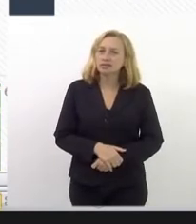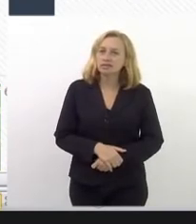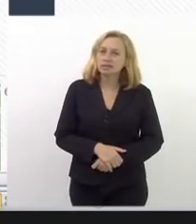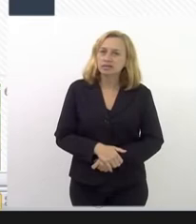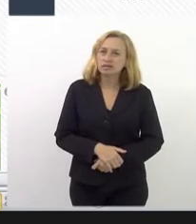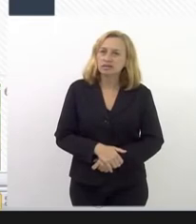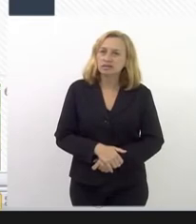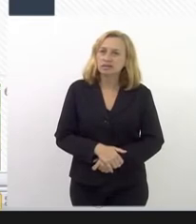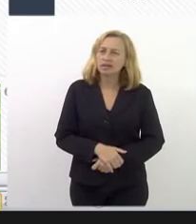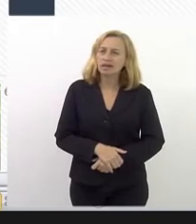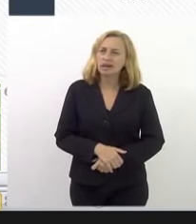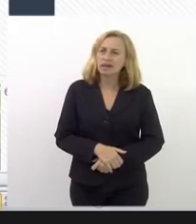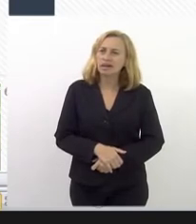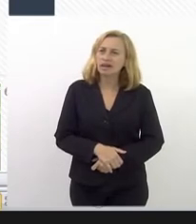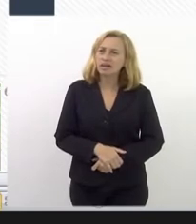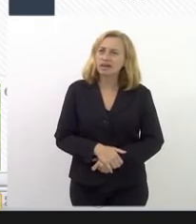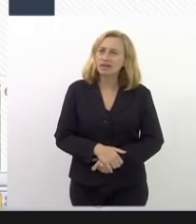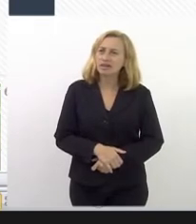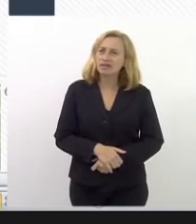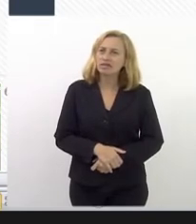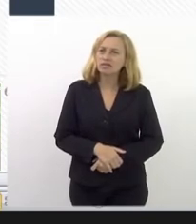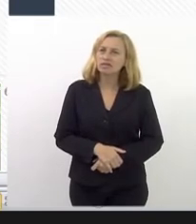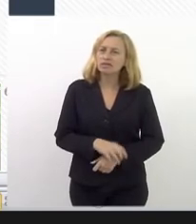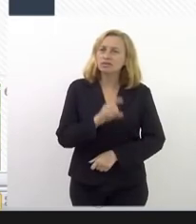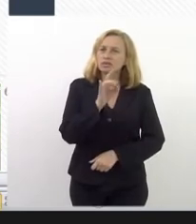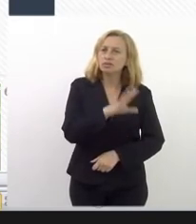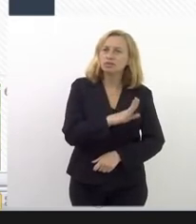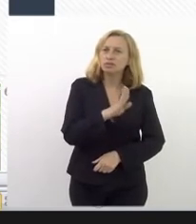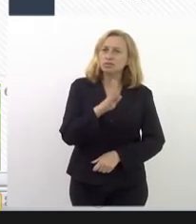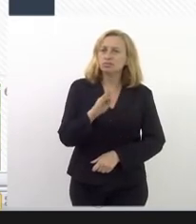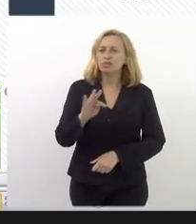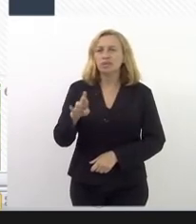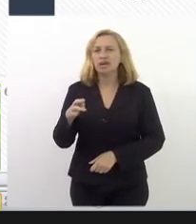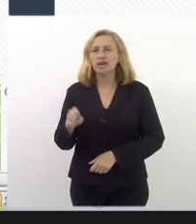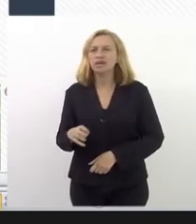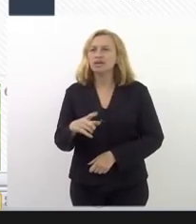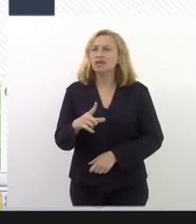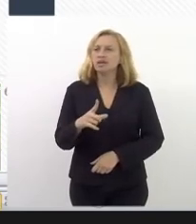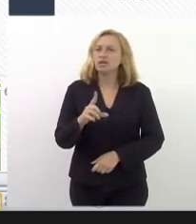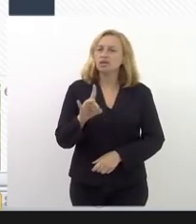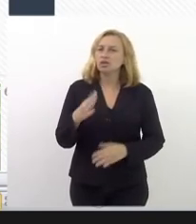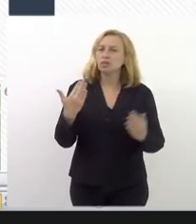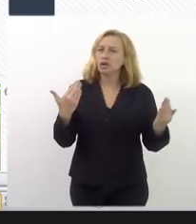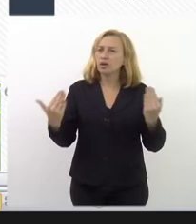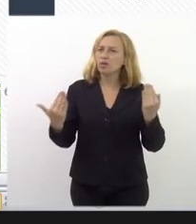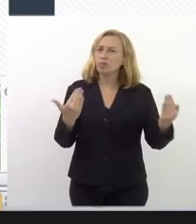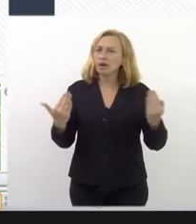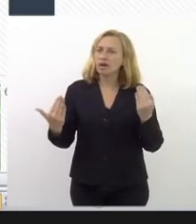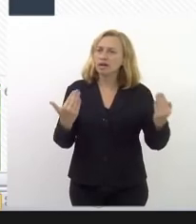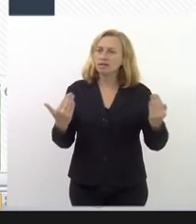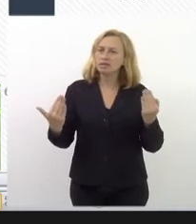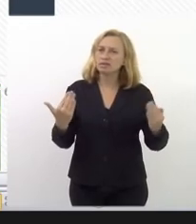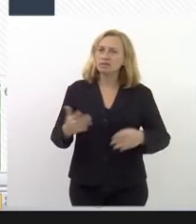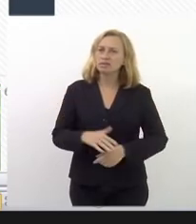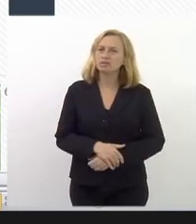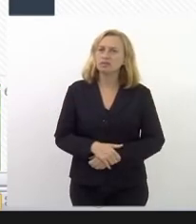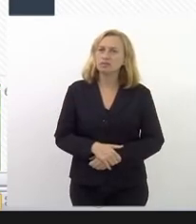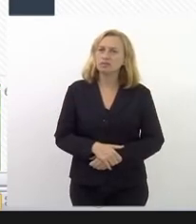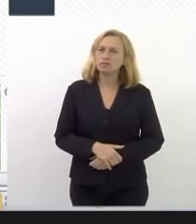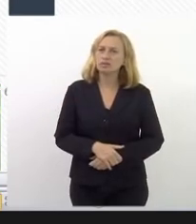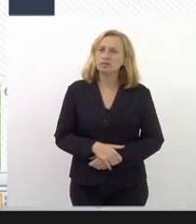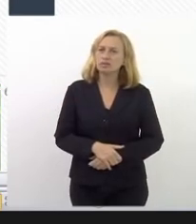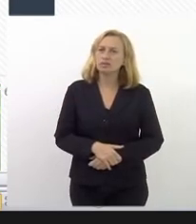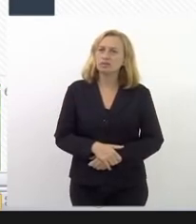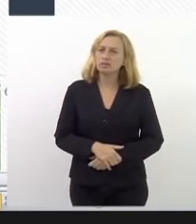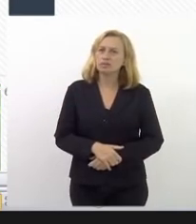Aqui, no último bimestre, a gente tem, só para fazer um comparativo, é porque teve